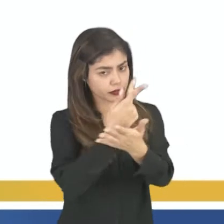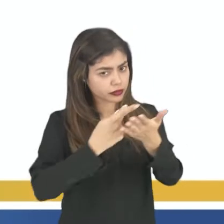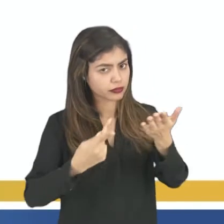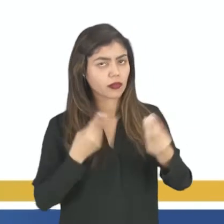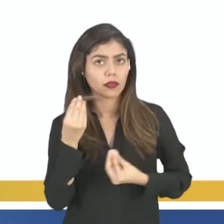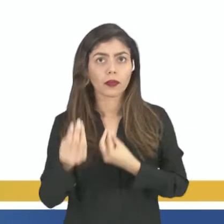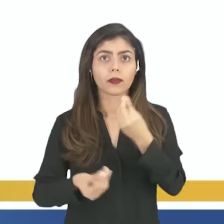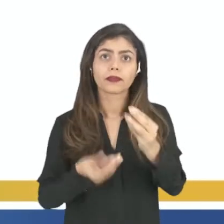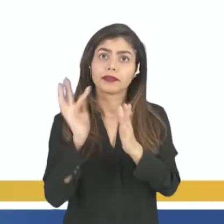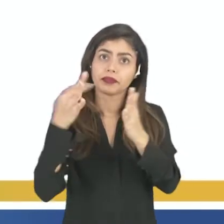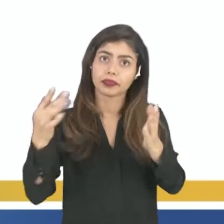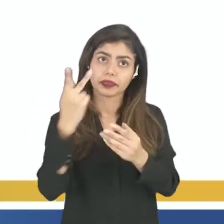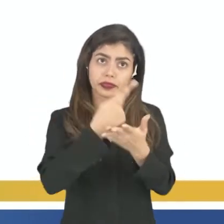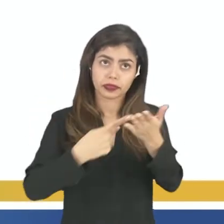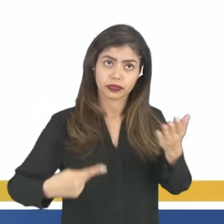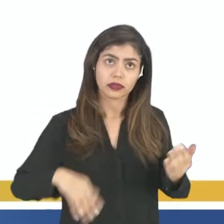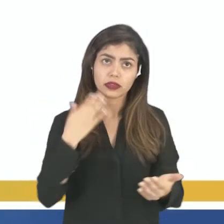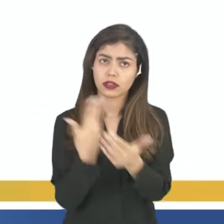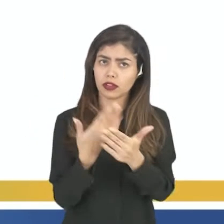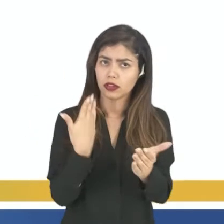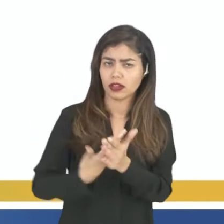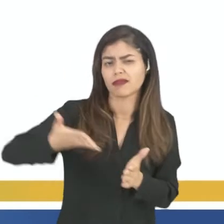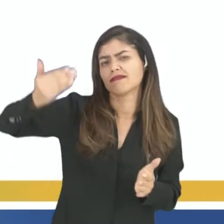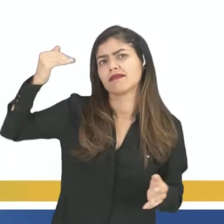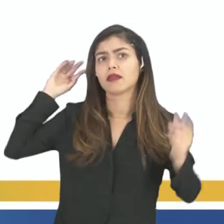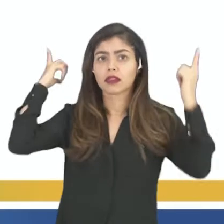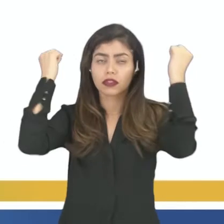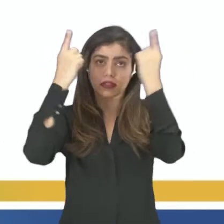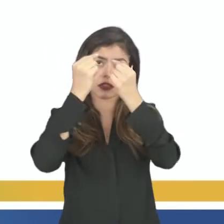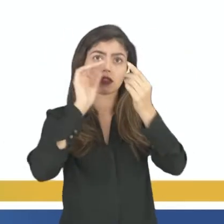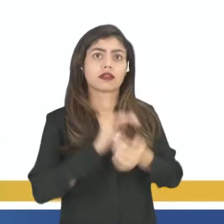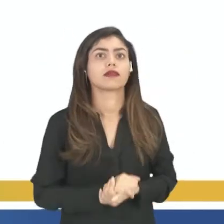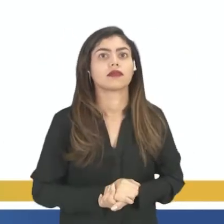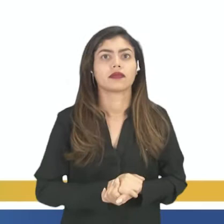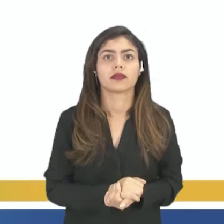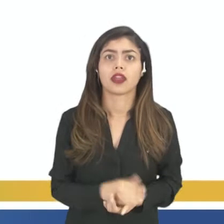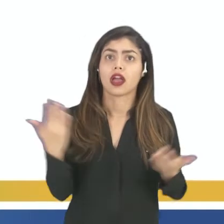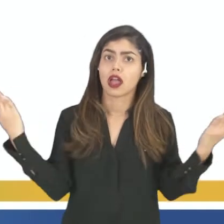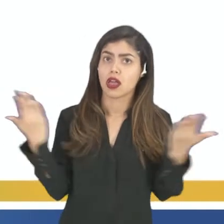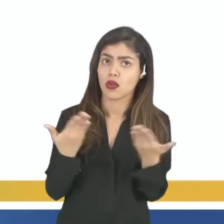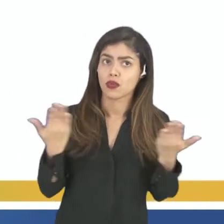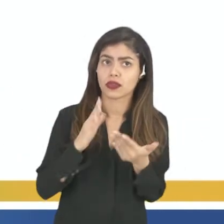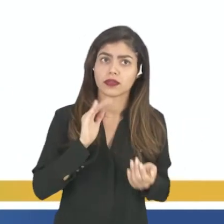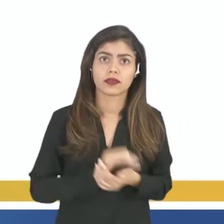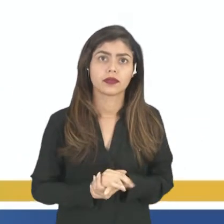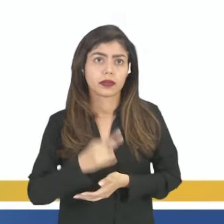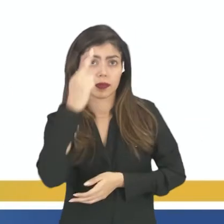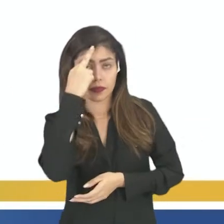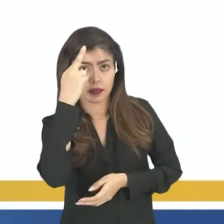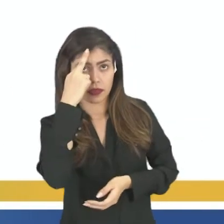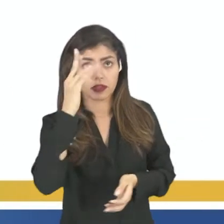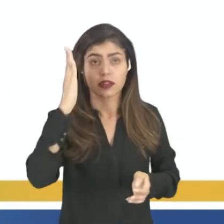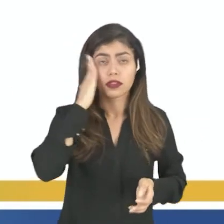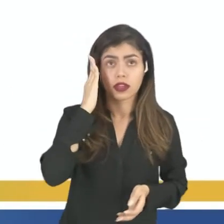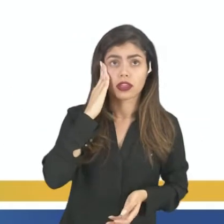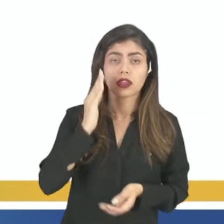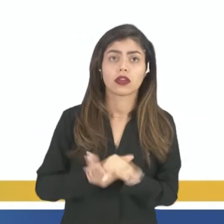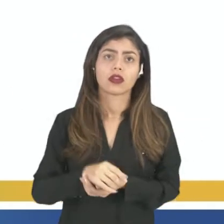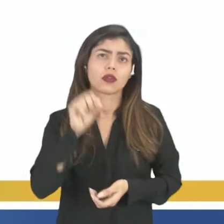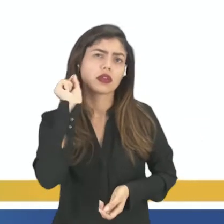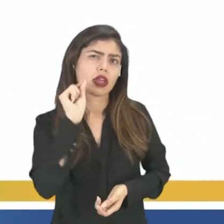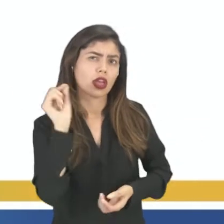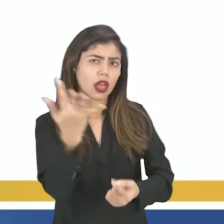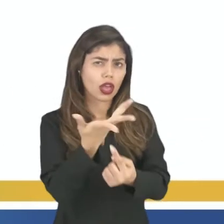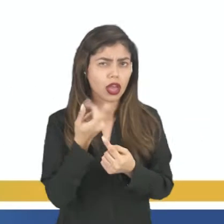função poética é estudada desde a Grécia Antiga até os dias atuais, em razão de compreender o que